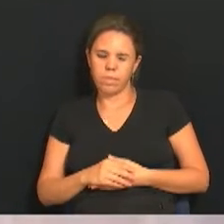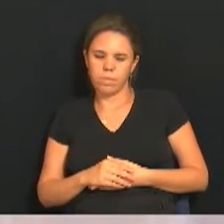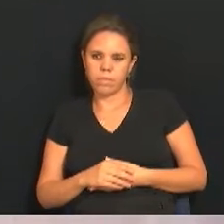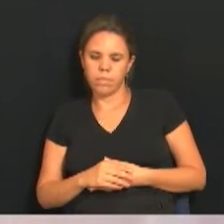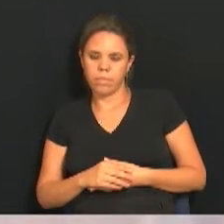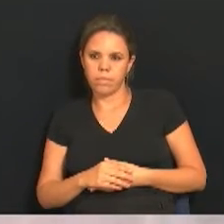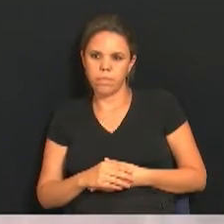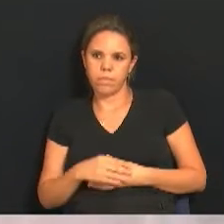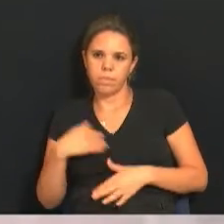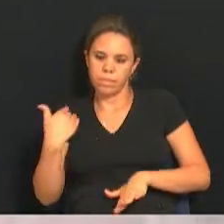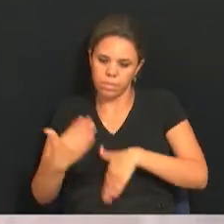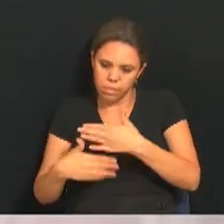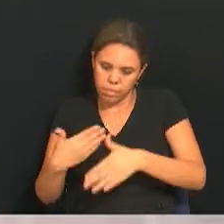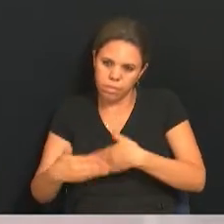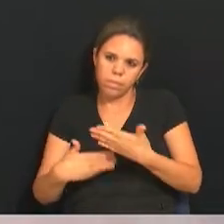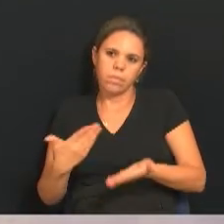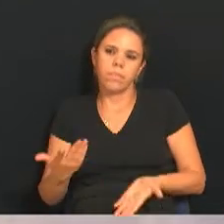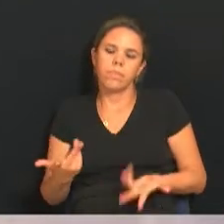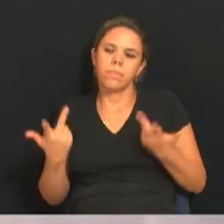uma rotina